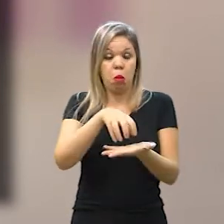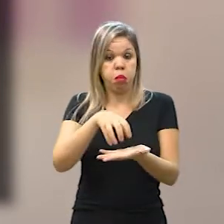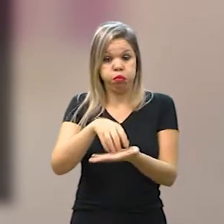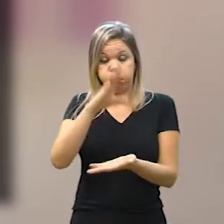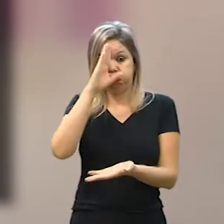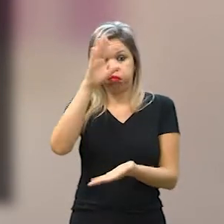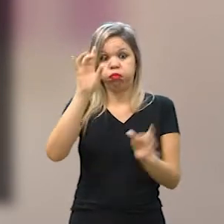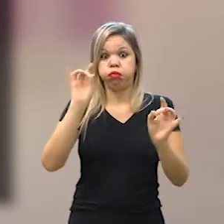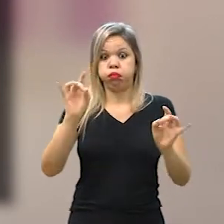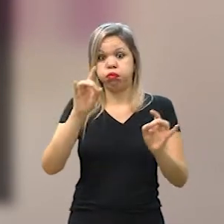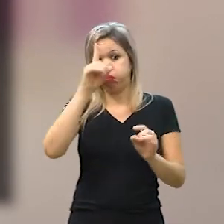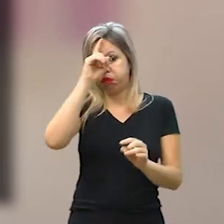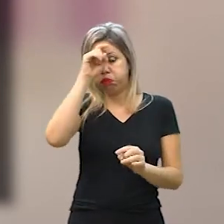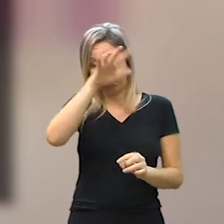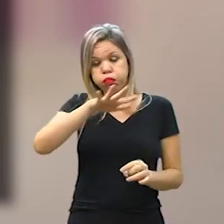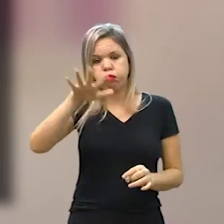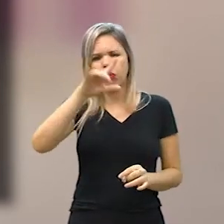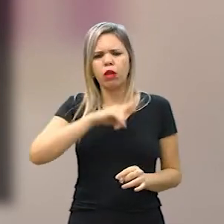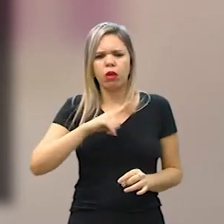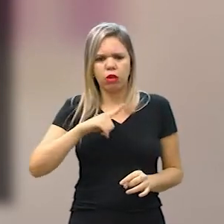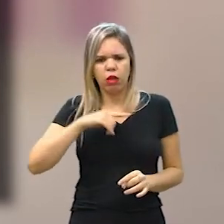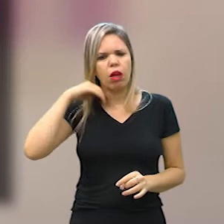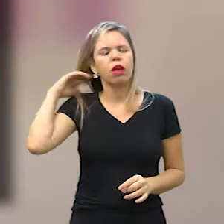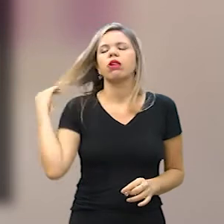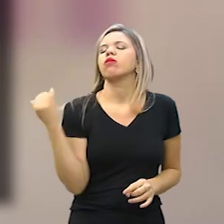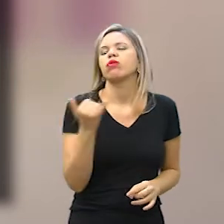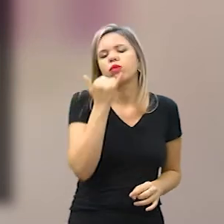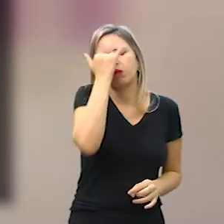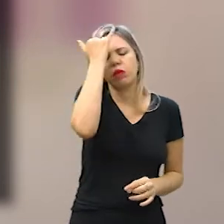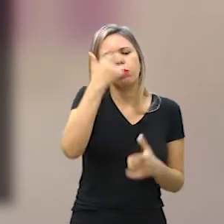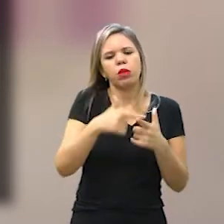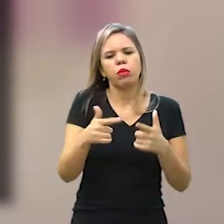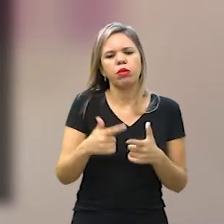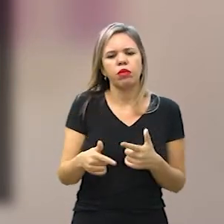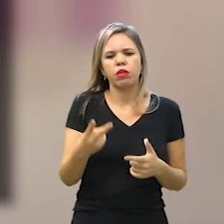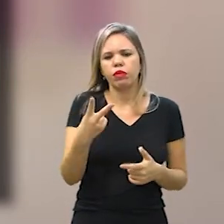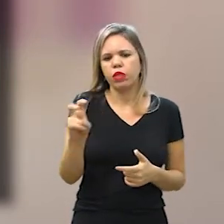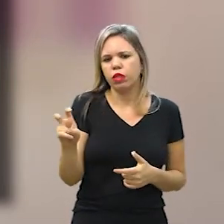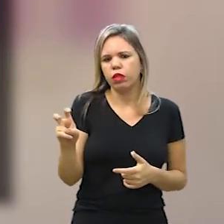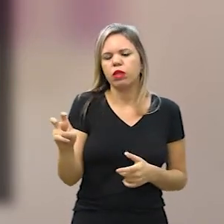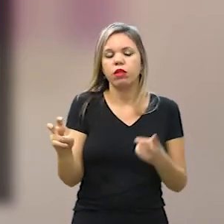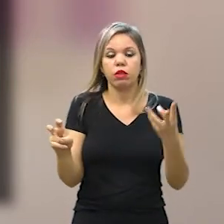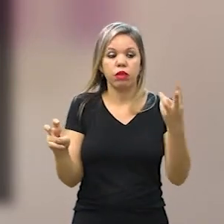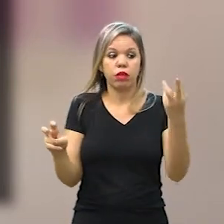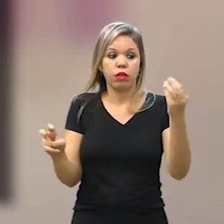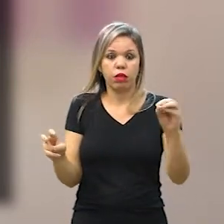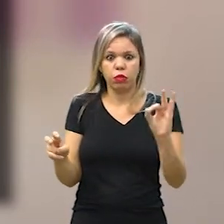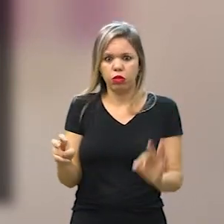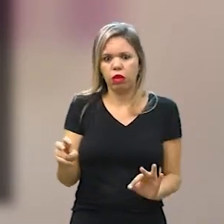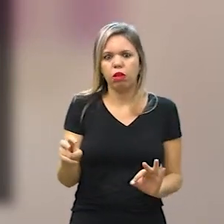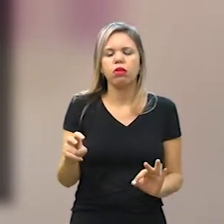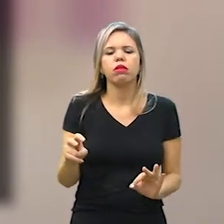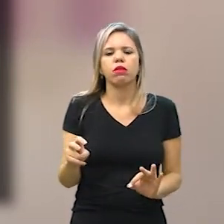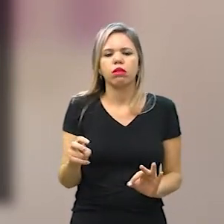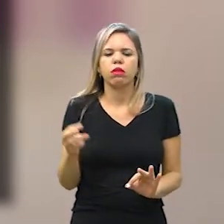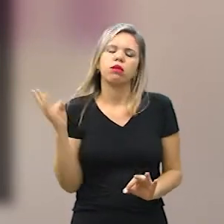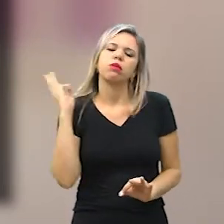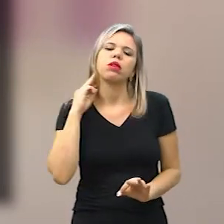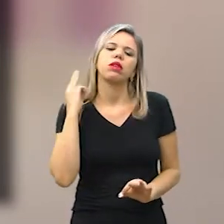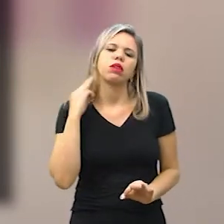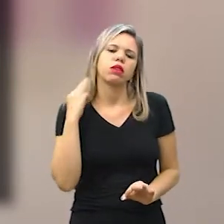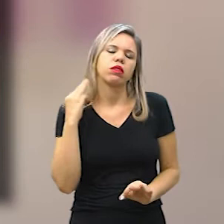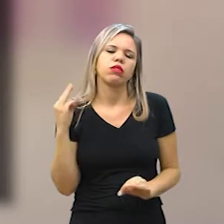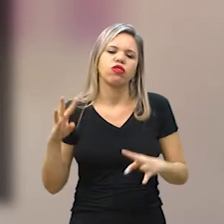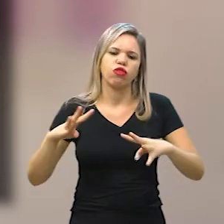centros, melhores hospitais, nós temos uma letalidade de em torno de 25% a 30%, tanto para